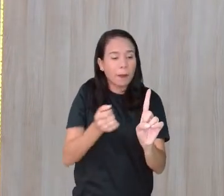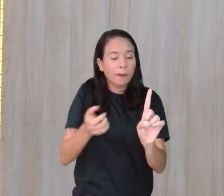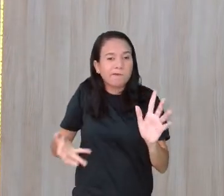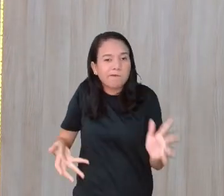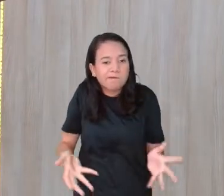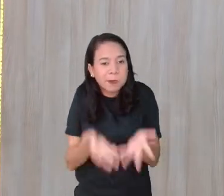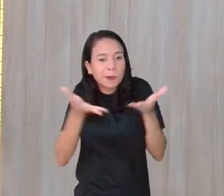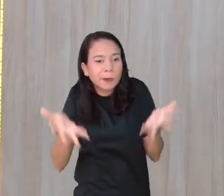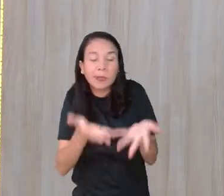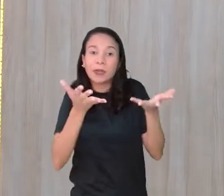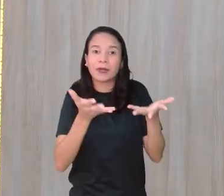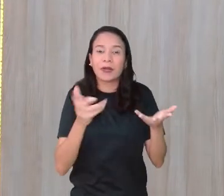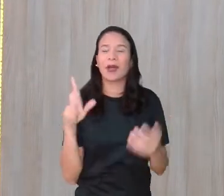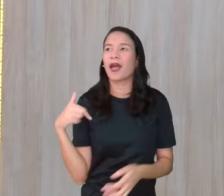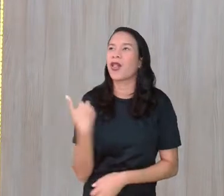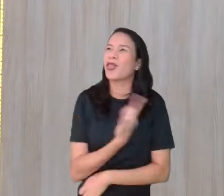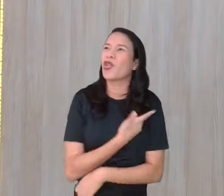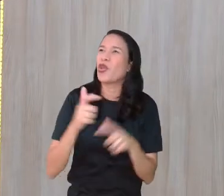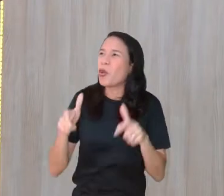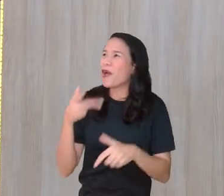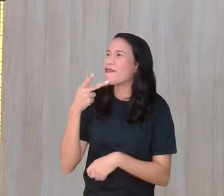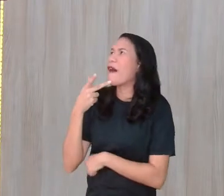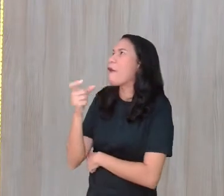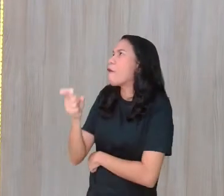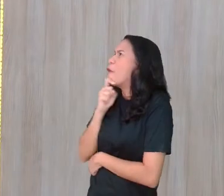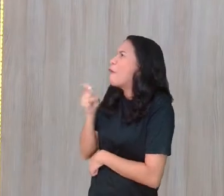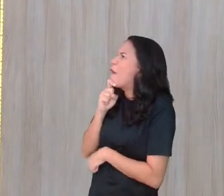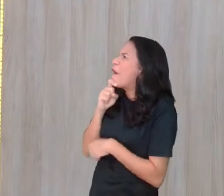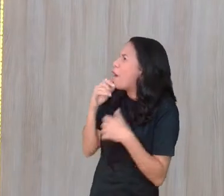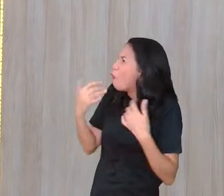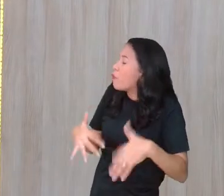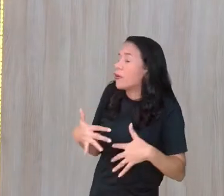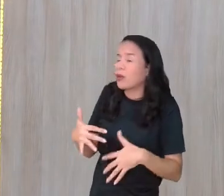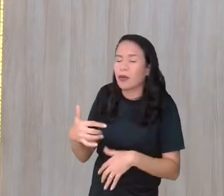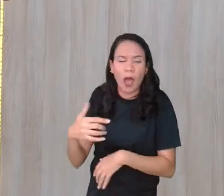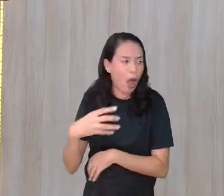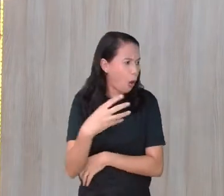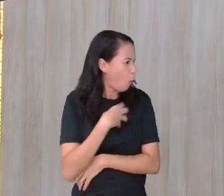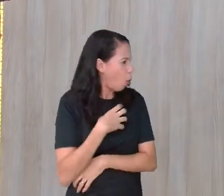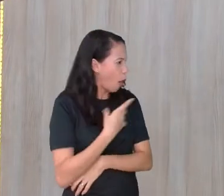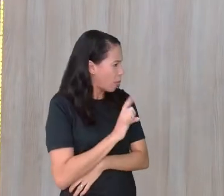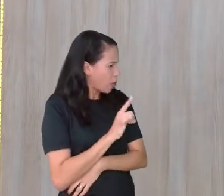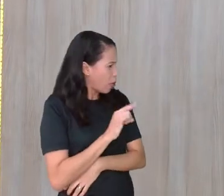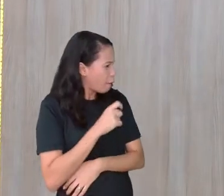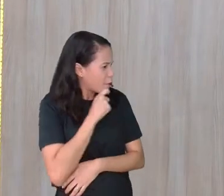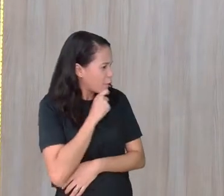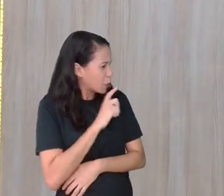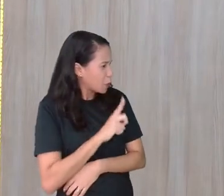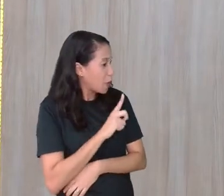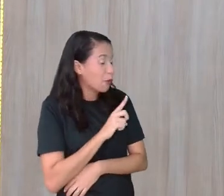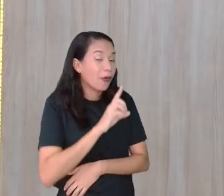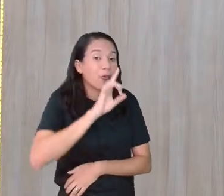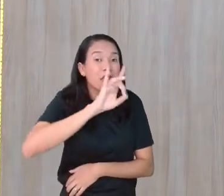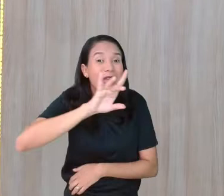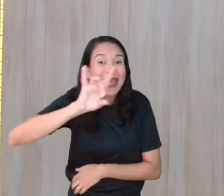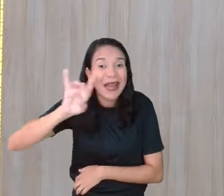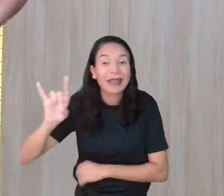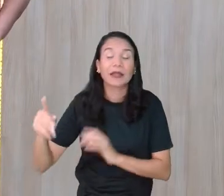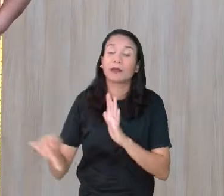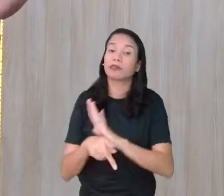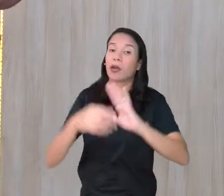gente está num ambiente e alguém diz, mas está muito frio. Aí eu digo, não estou sentindo tanto frio. Por quê? Porque cada um de nós temos